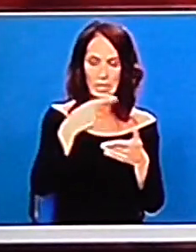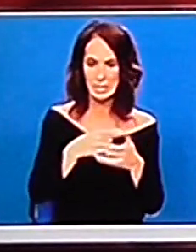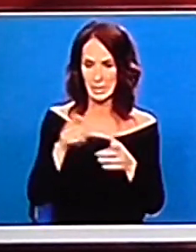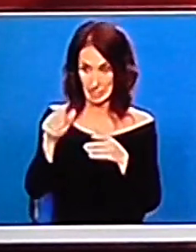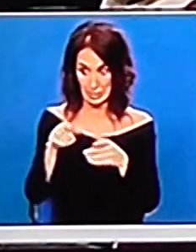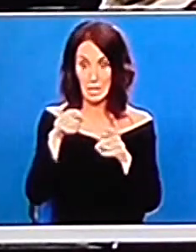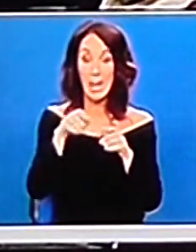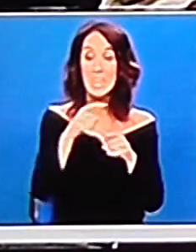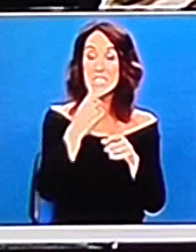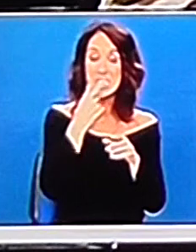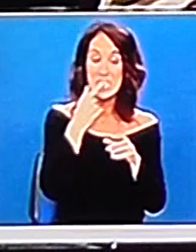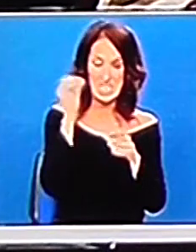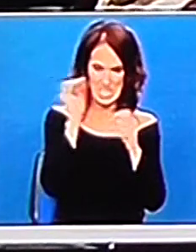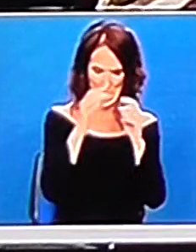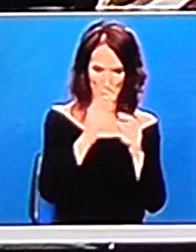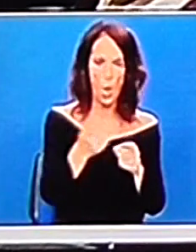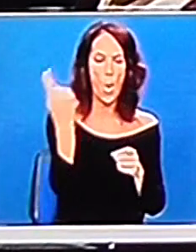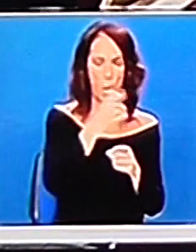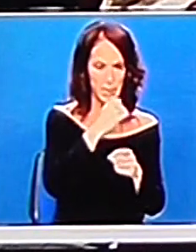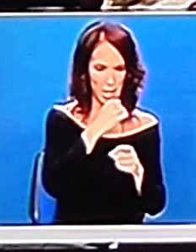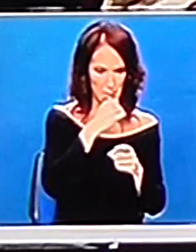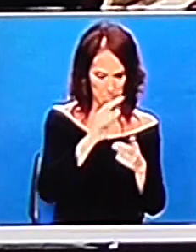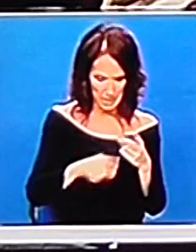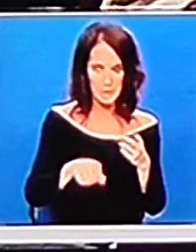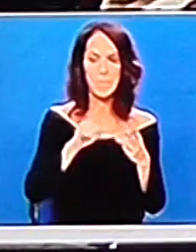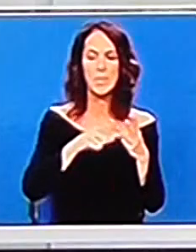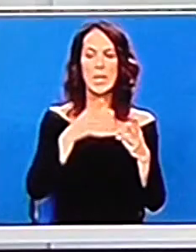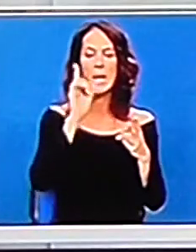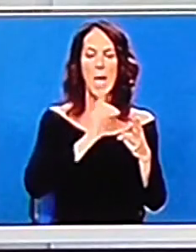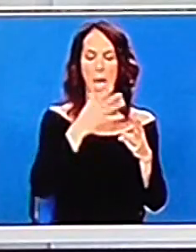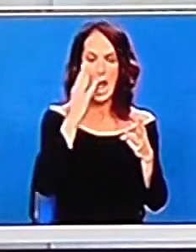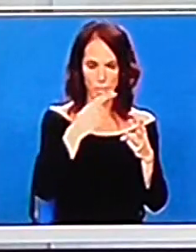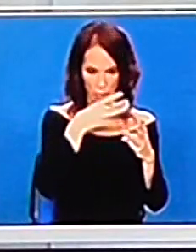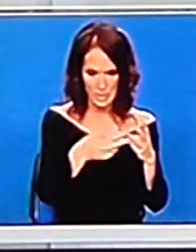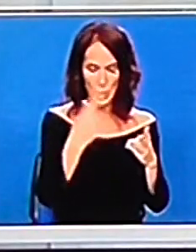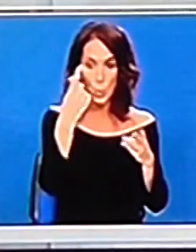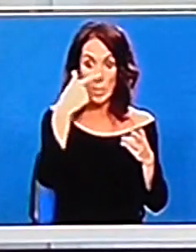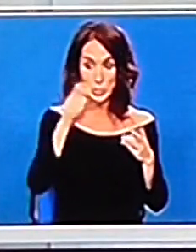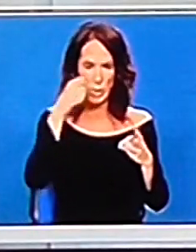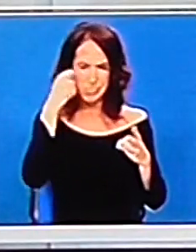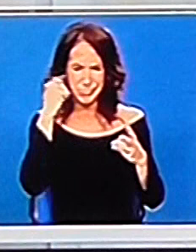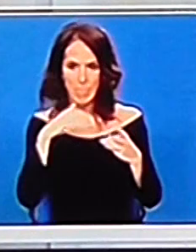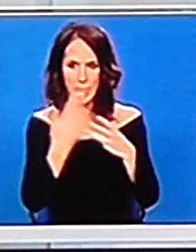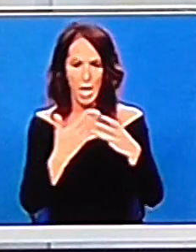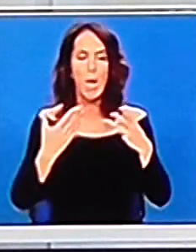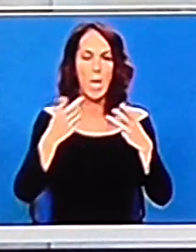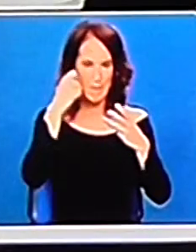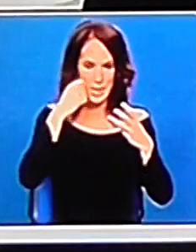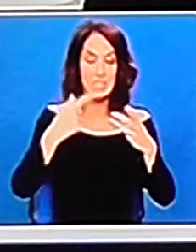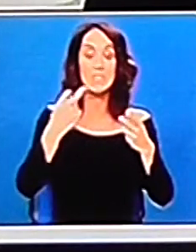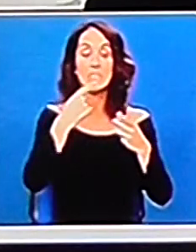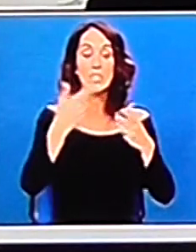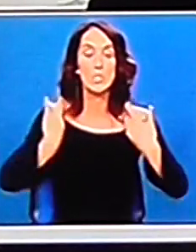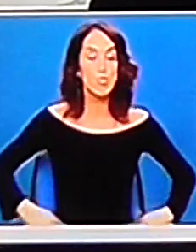agredidas com gelo e obrigadas a viver relatam ainda que infelizmente que precisava estava de fato estão